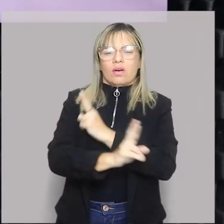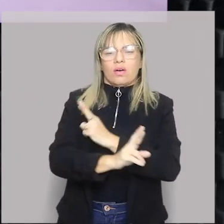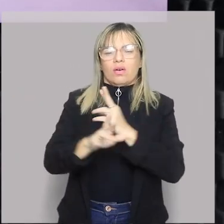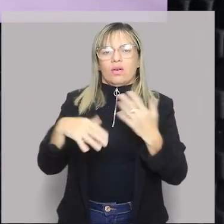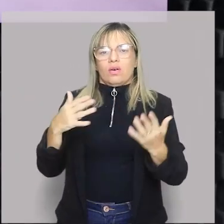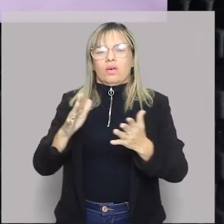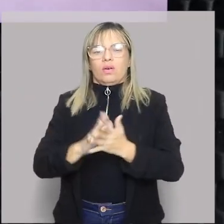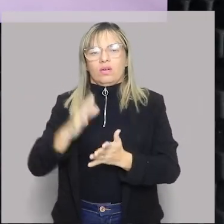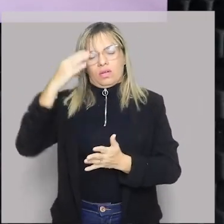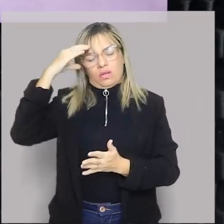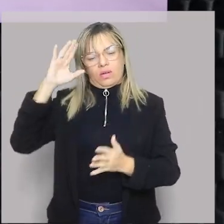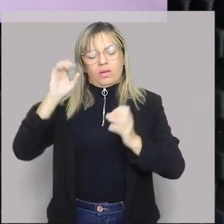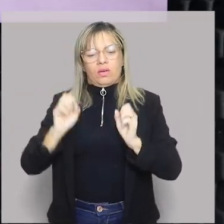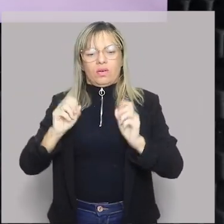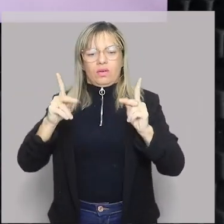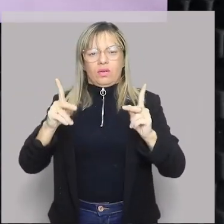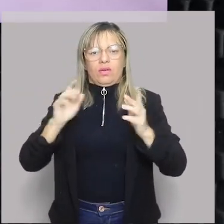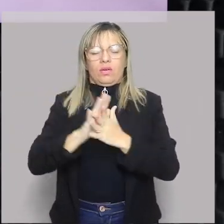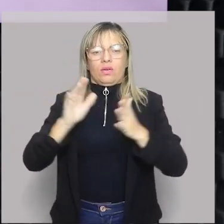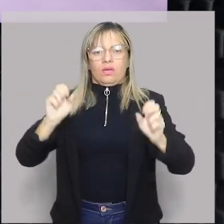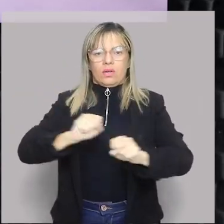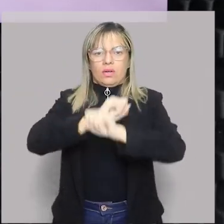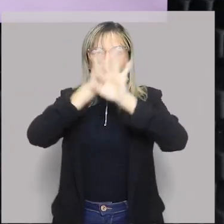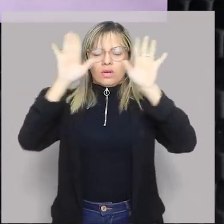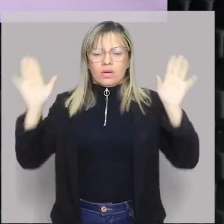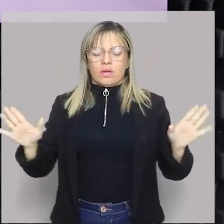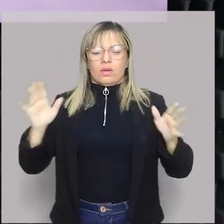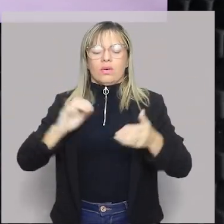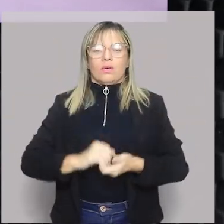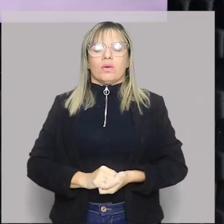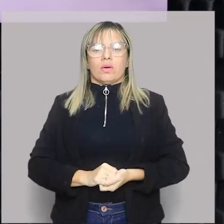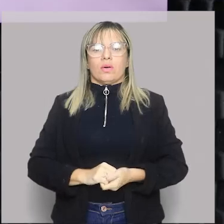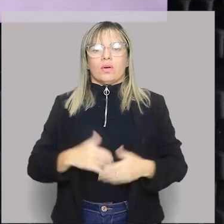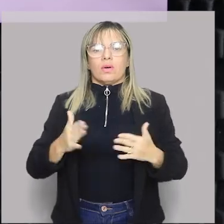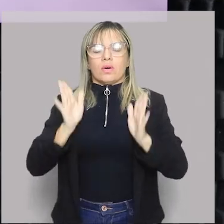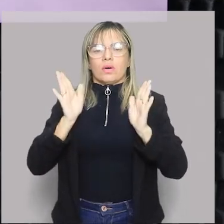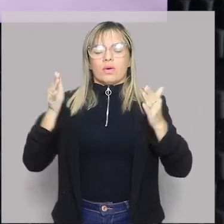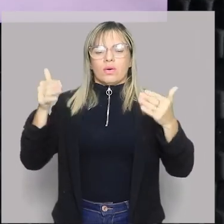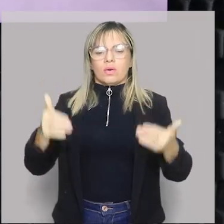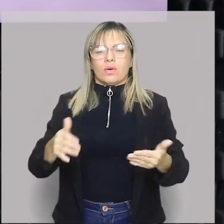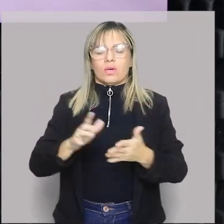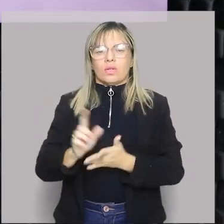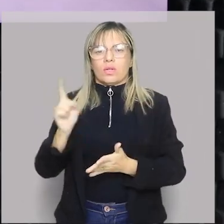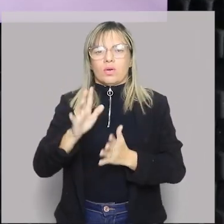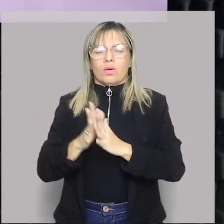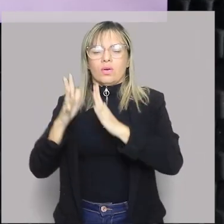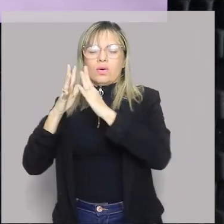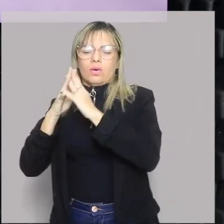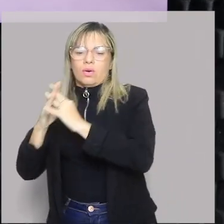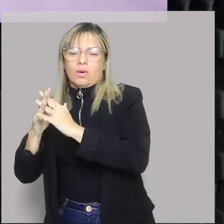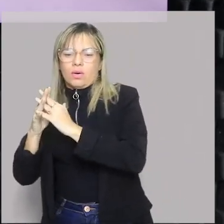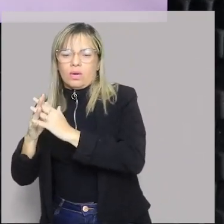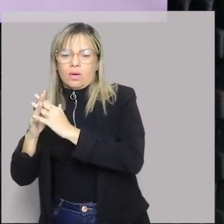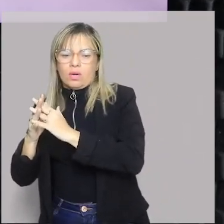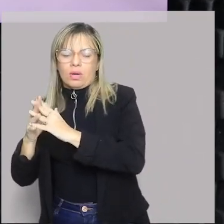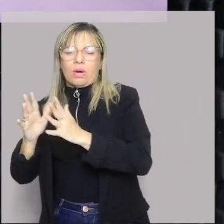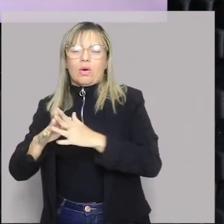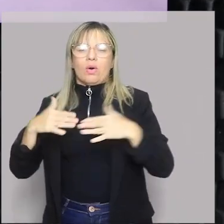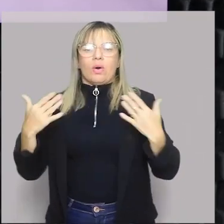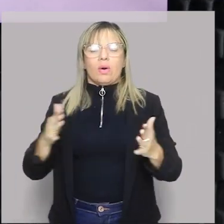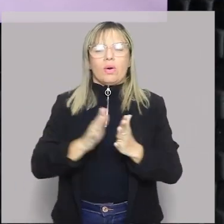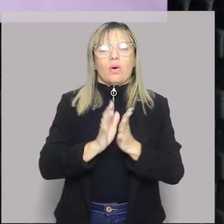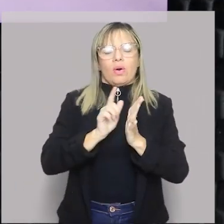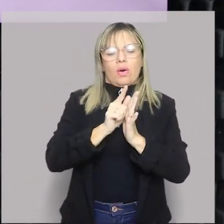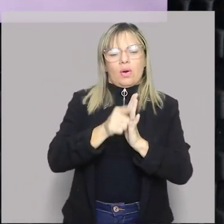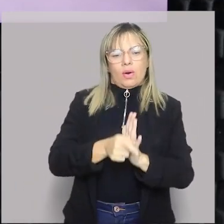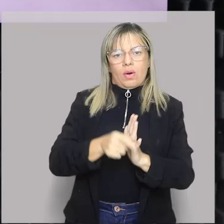aquele produto cultural, ok? Ficou claro isso para vocês? Então, atentem aí para não confundir. São